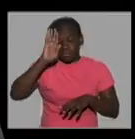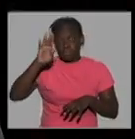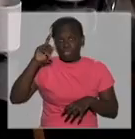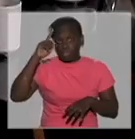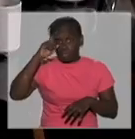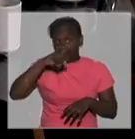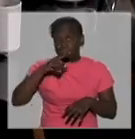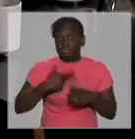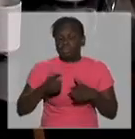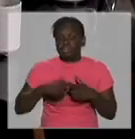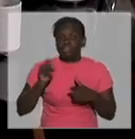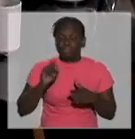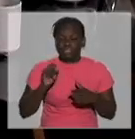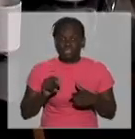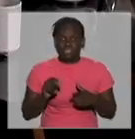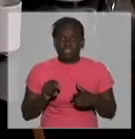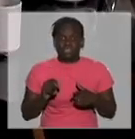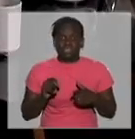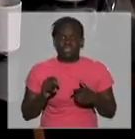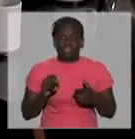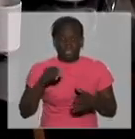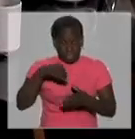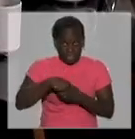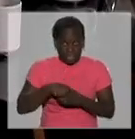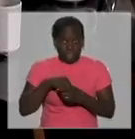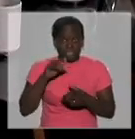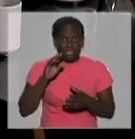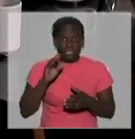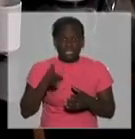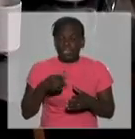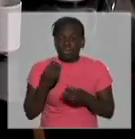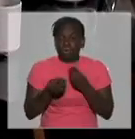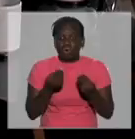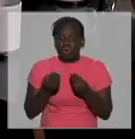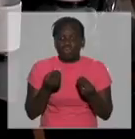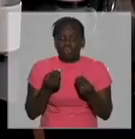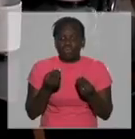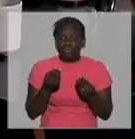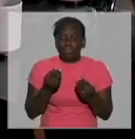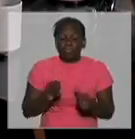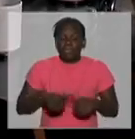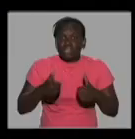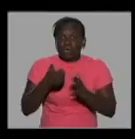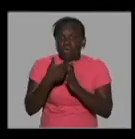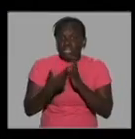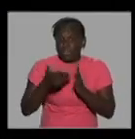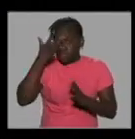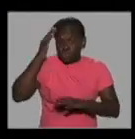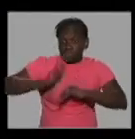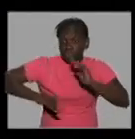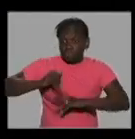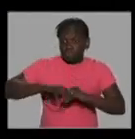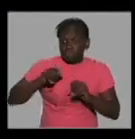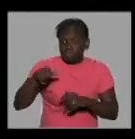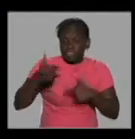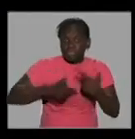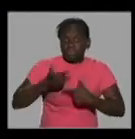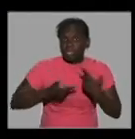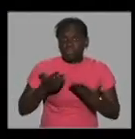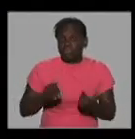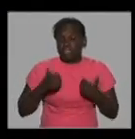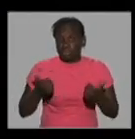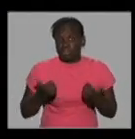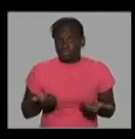questão do mercado hoje em dia, que é a discussão que está dentro do setor, é mais assim, como é que a gente ainda dá a melhor qualidade para esse profissional, né? Eu acho que é